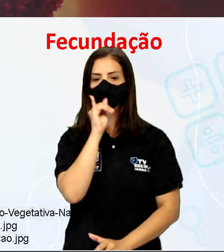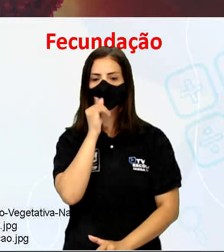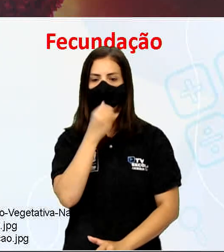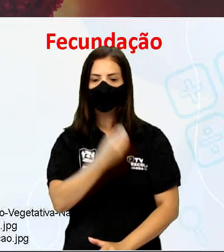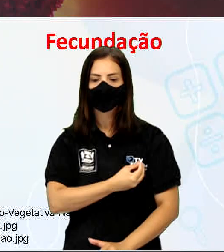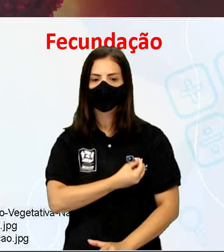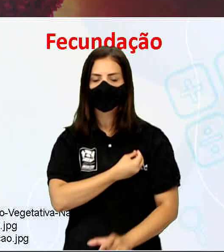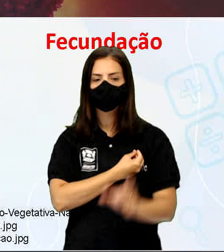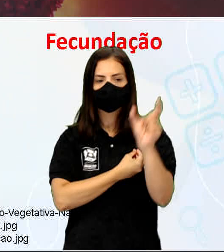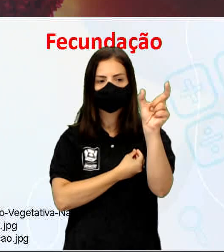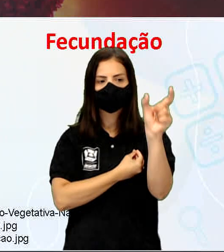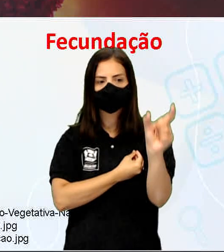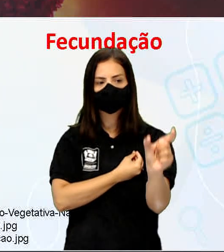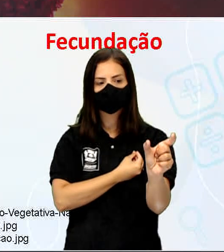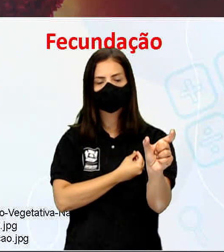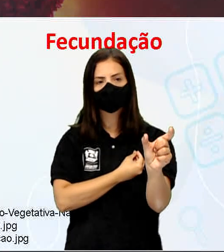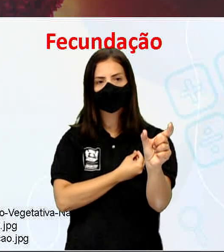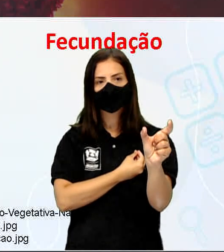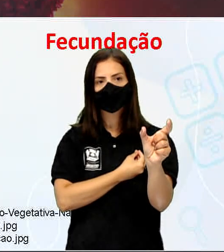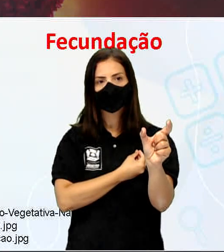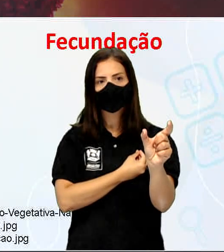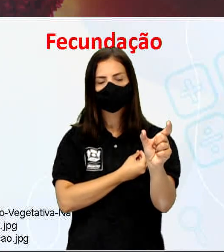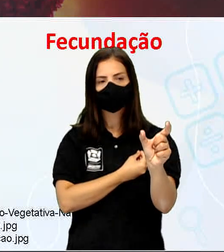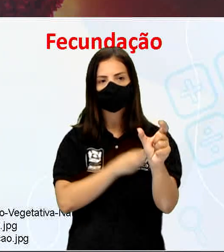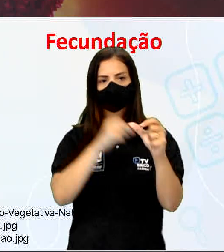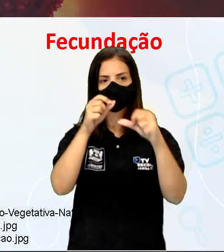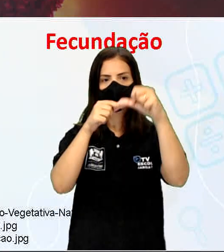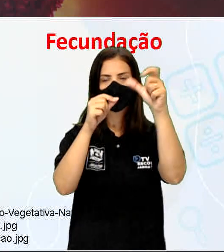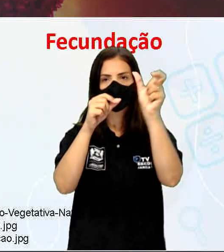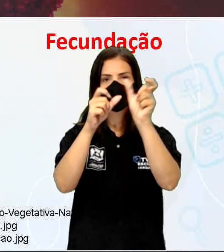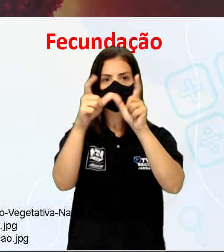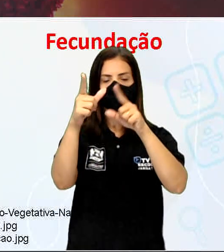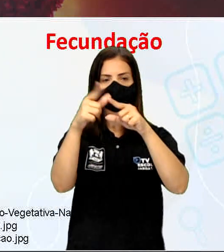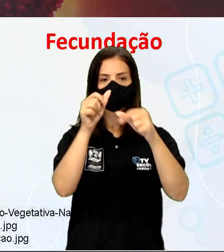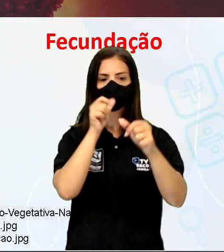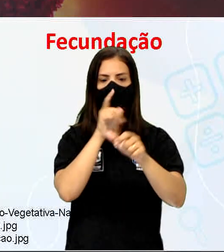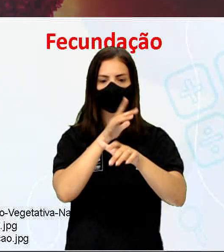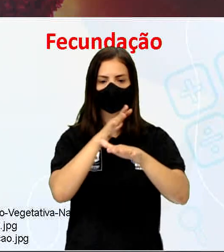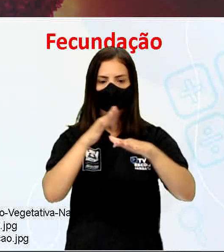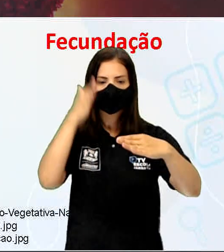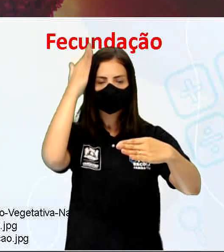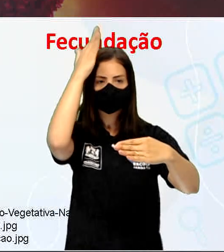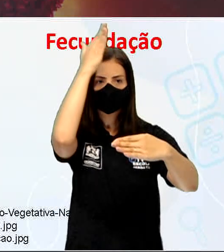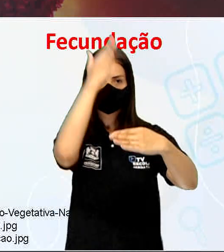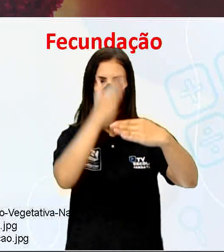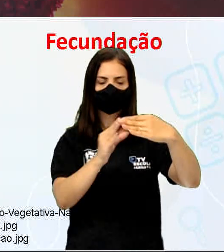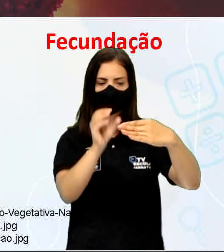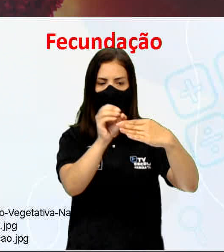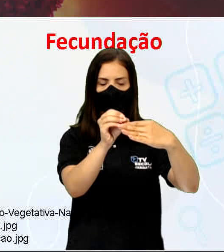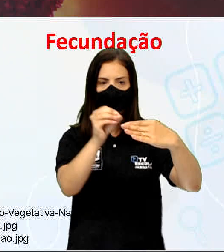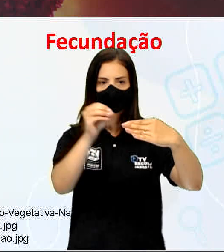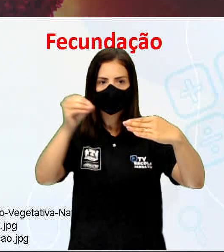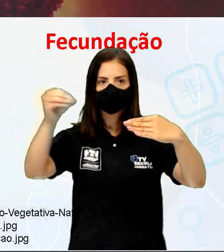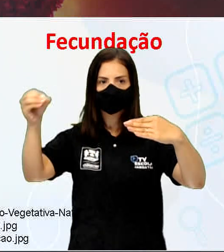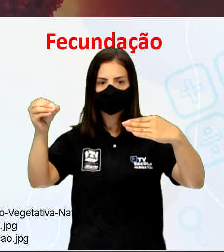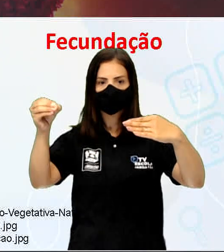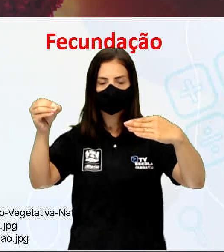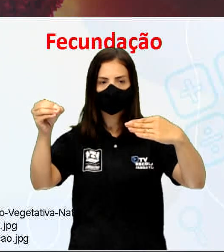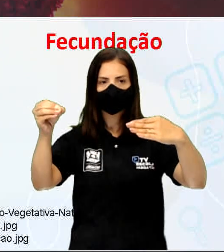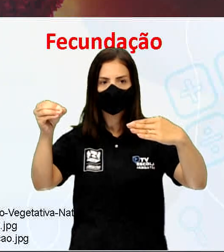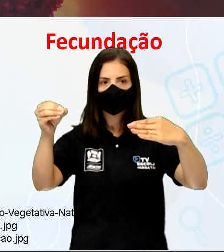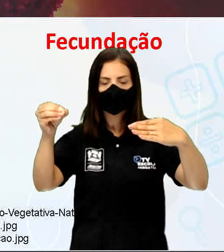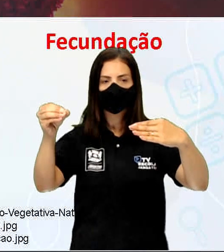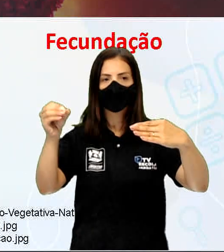como é o caso aí da estrela do mar. Olha, se for arrancado o braço, tirando o pedacinho do disco central, esse braço retirado